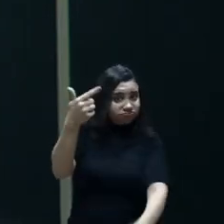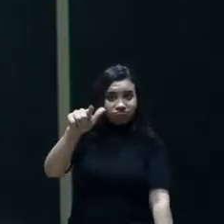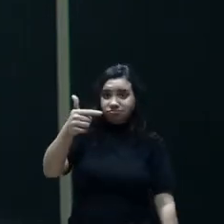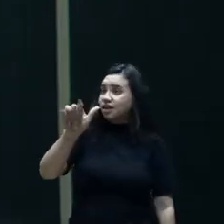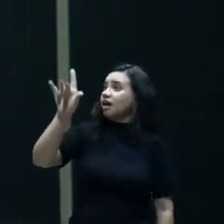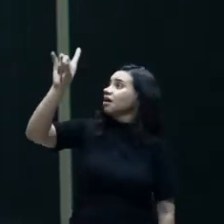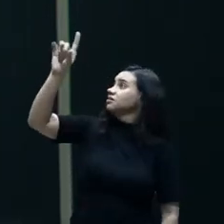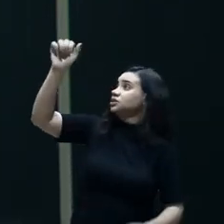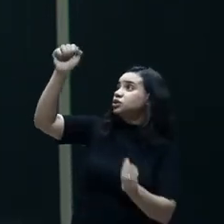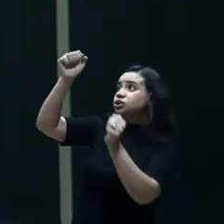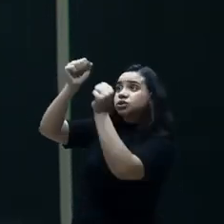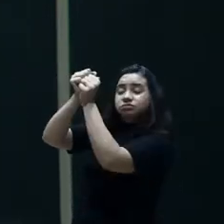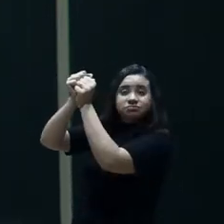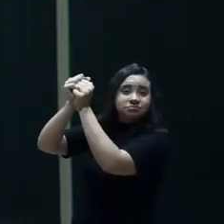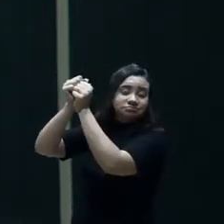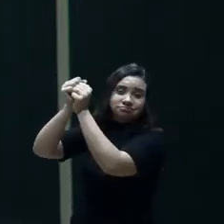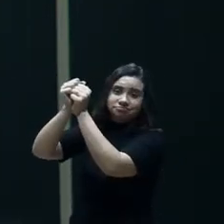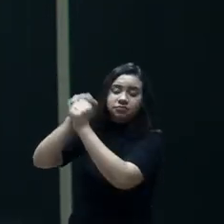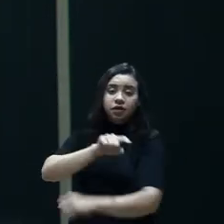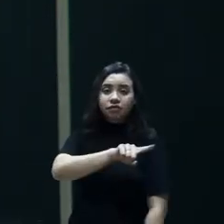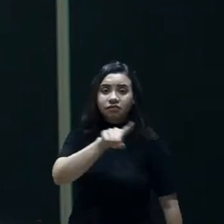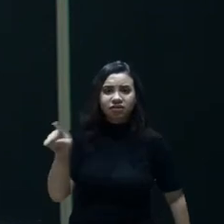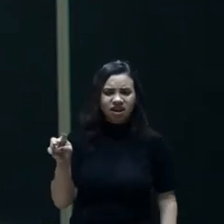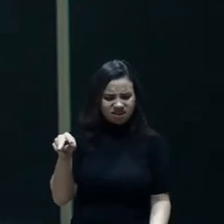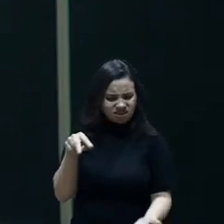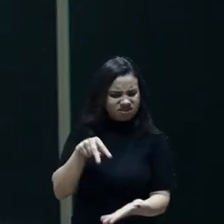Porque você não se posiciona. Porque você não se decide.